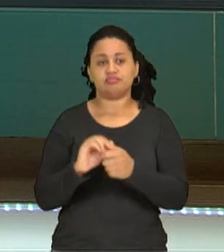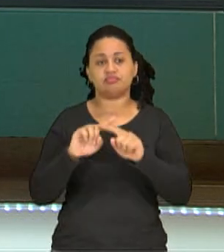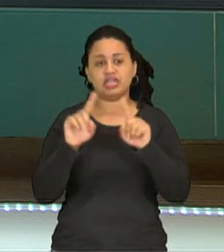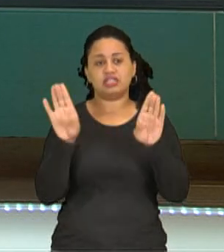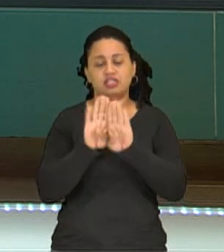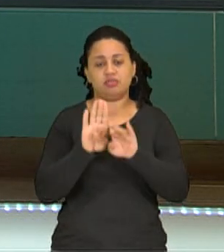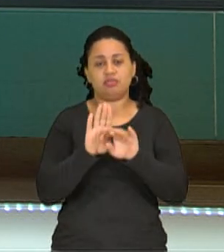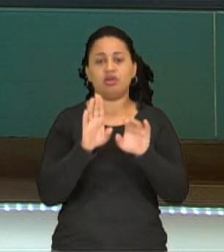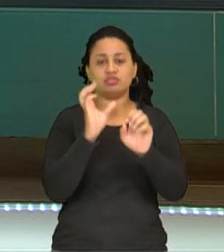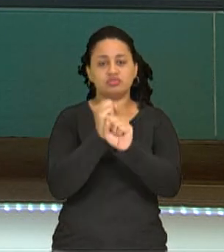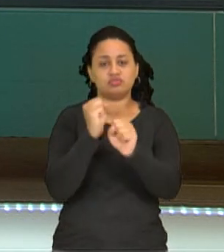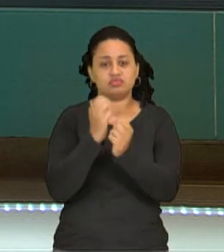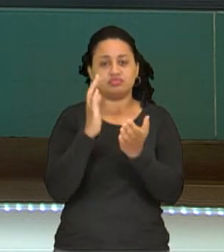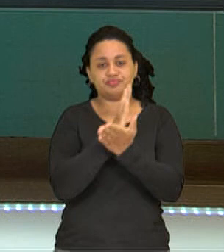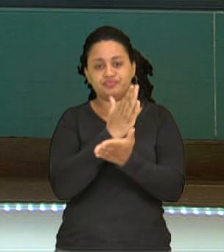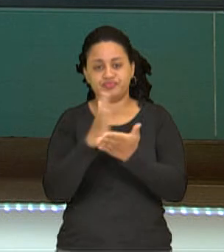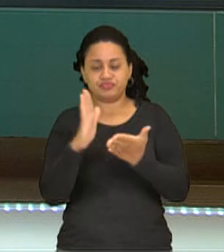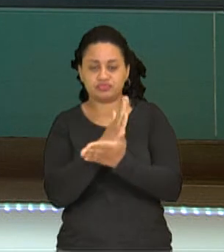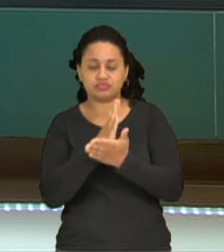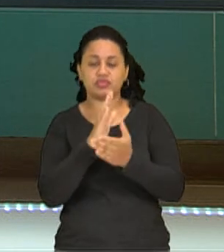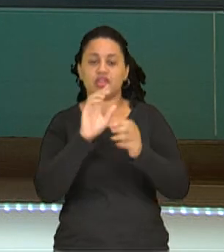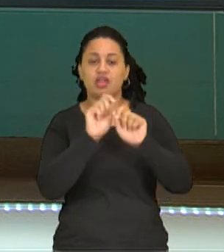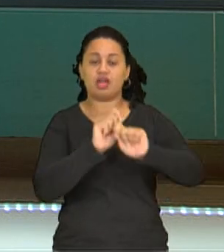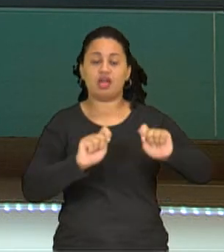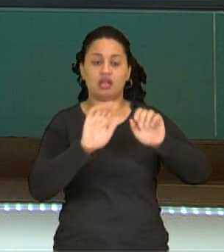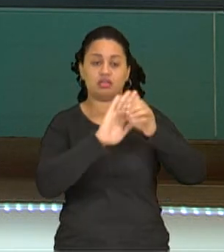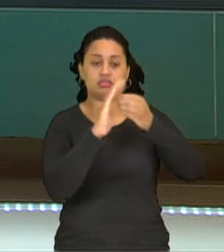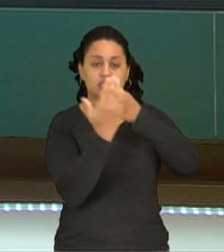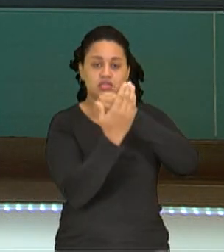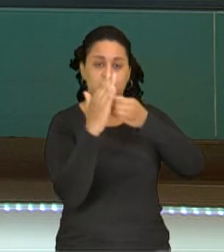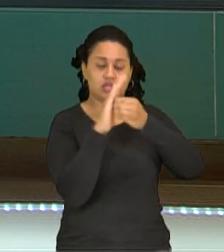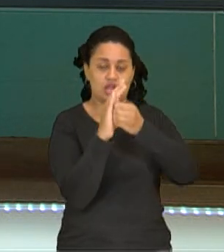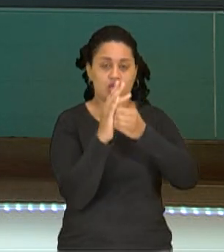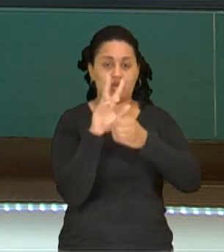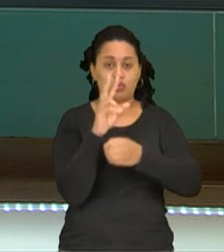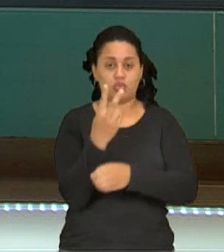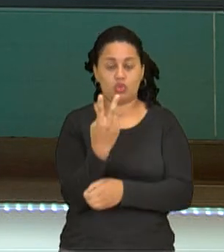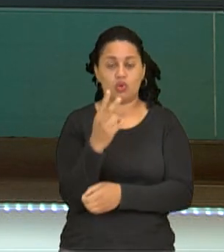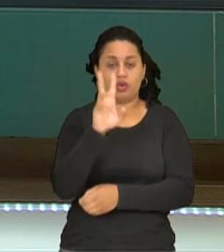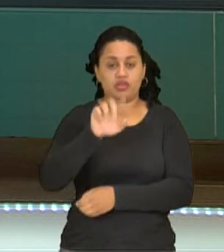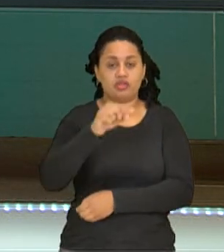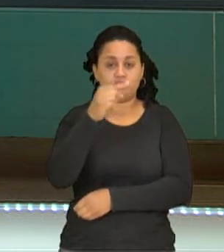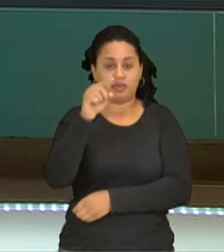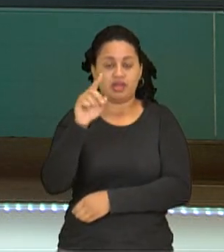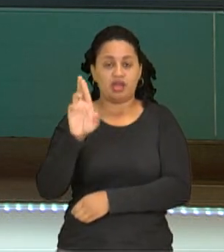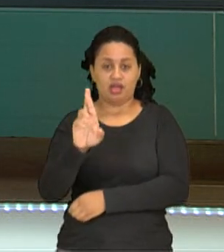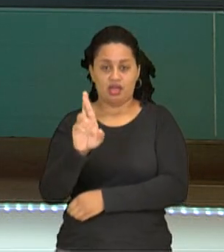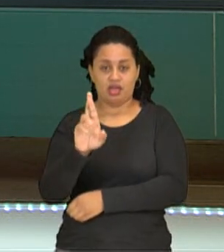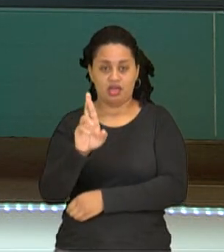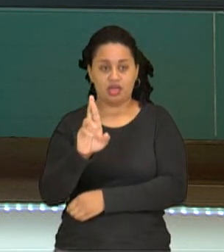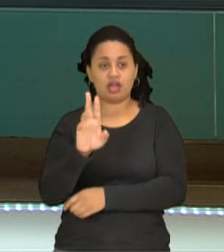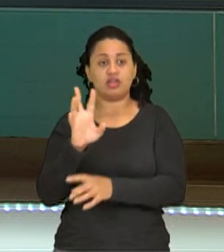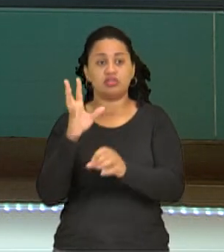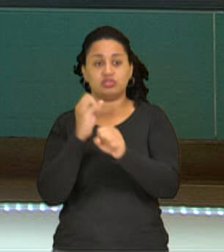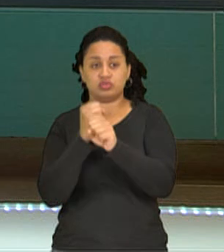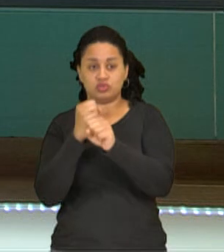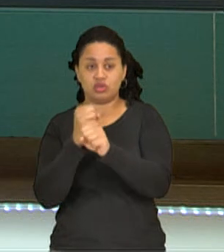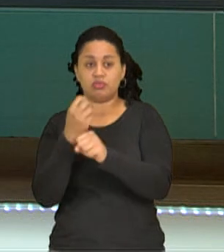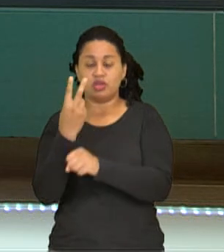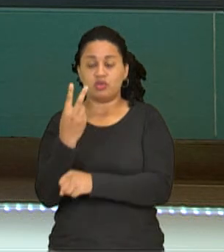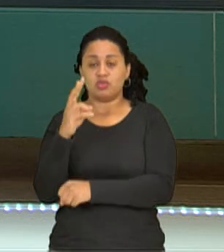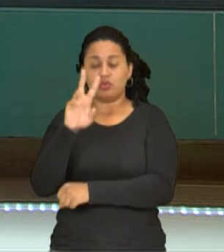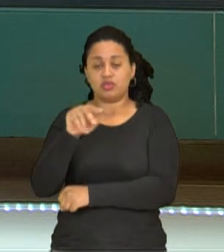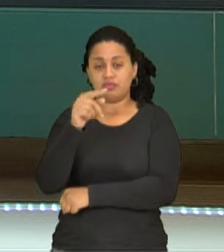calcular separadamente a área lateral 2πr mais duas vezes o πr ao quadrado. Qual que